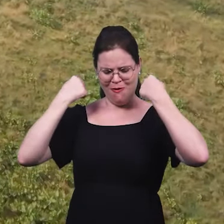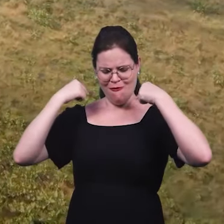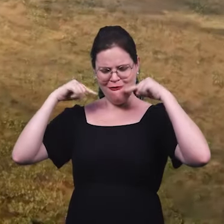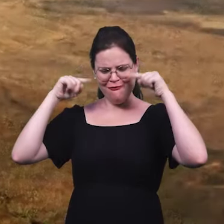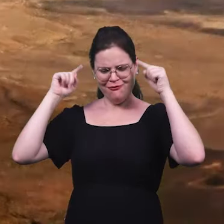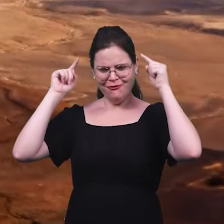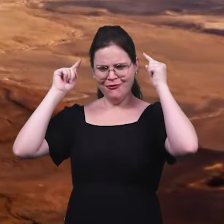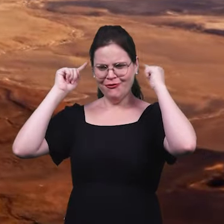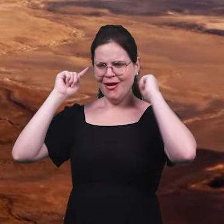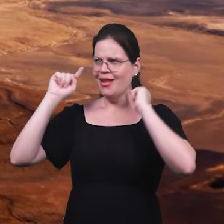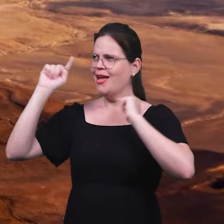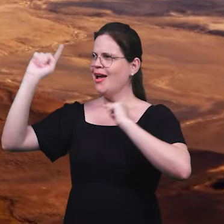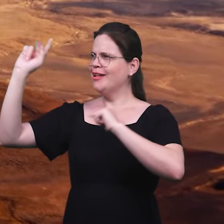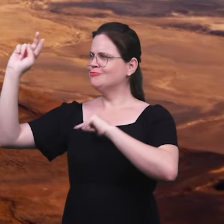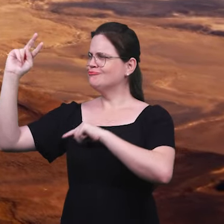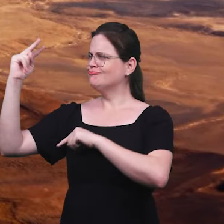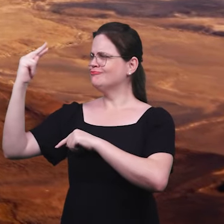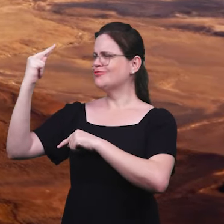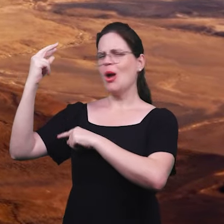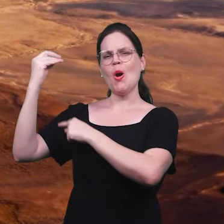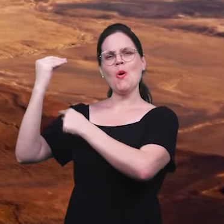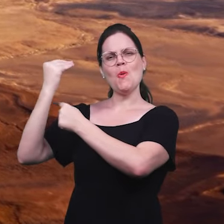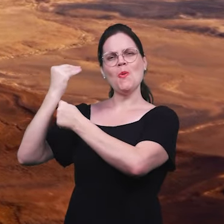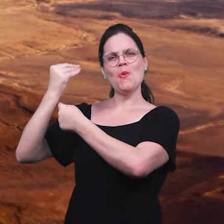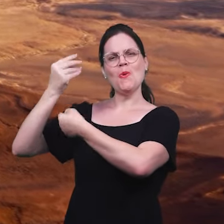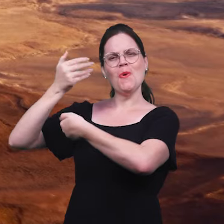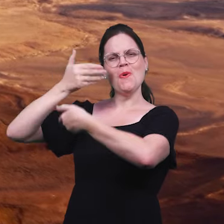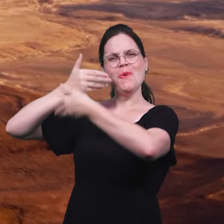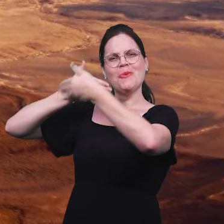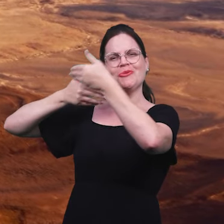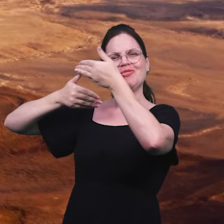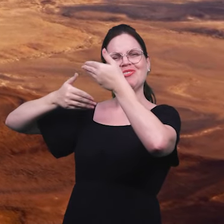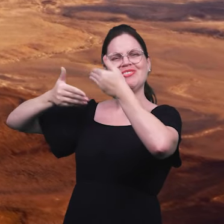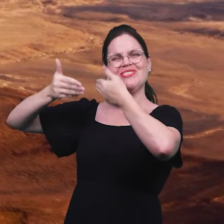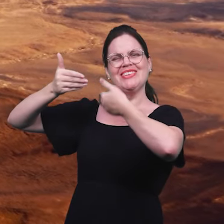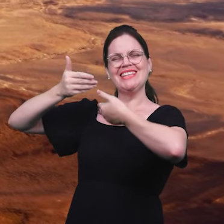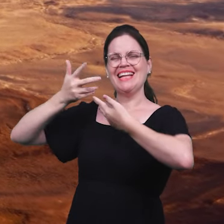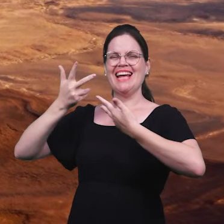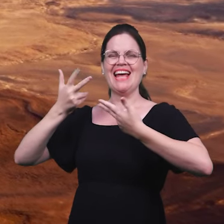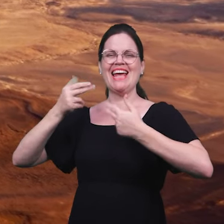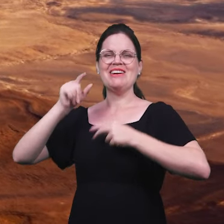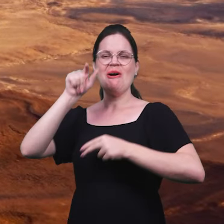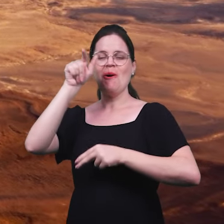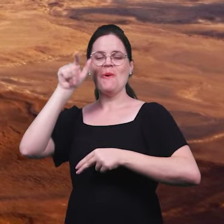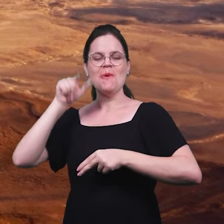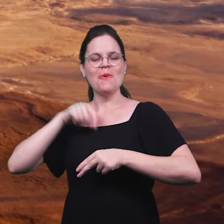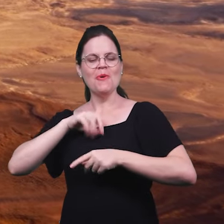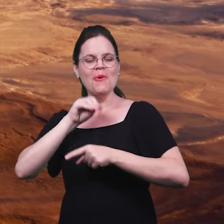O deserto, o vale.